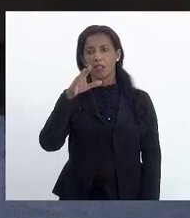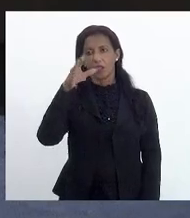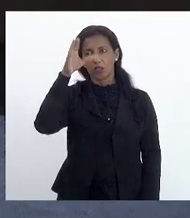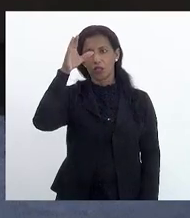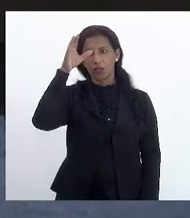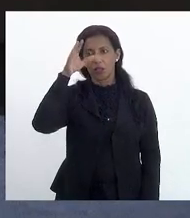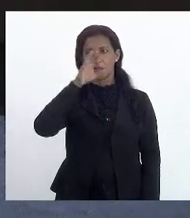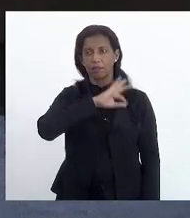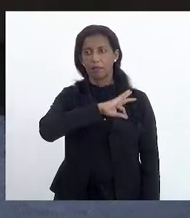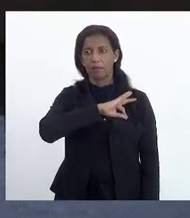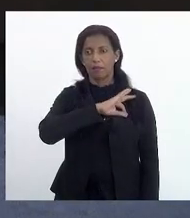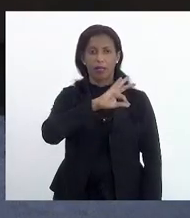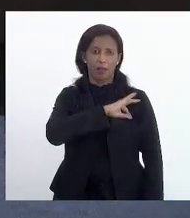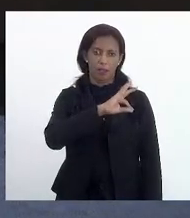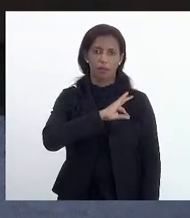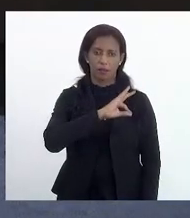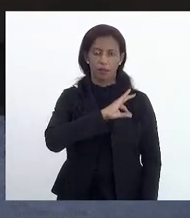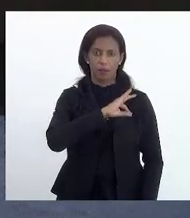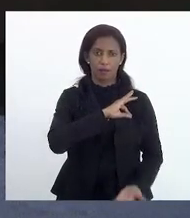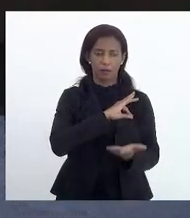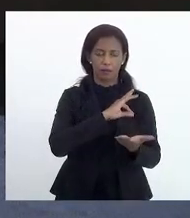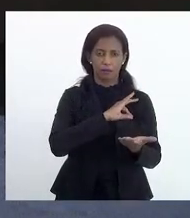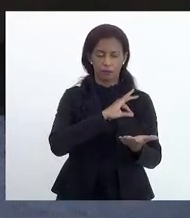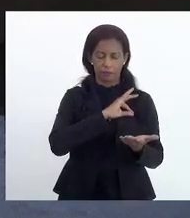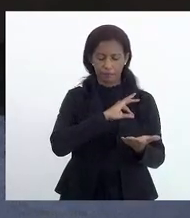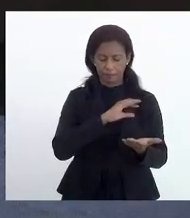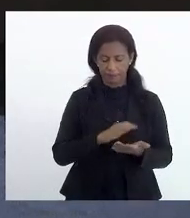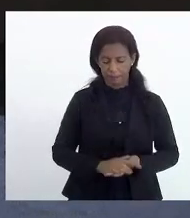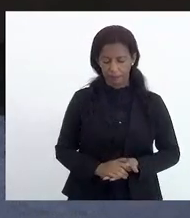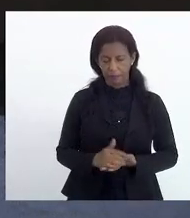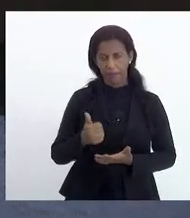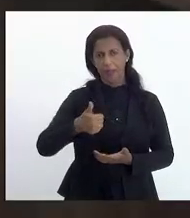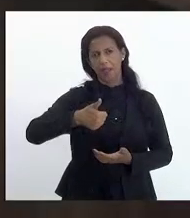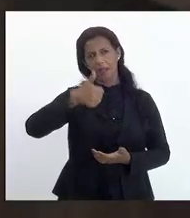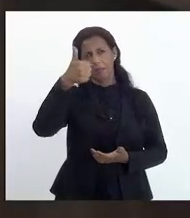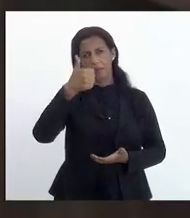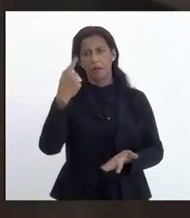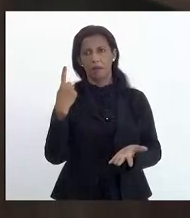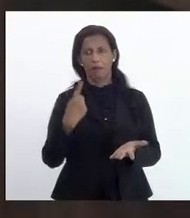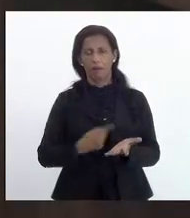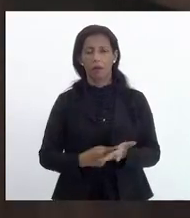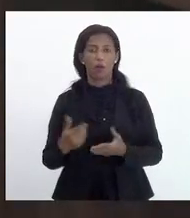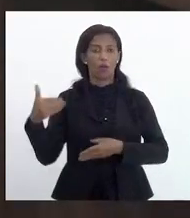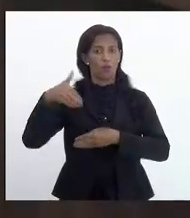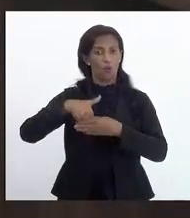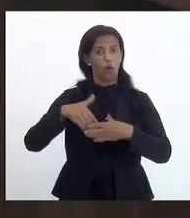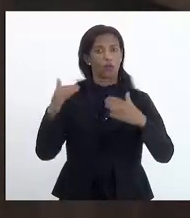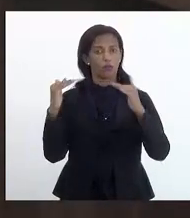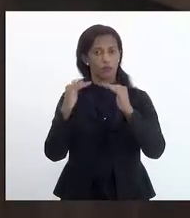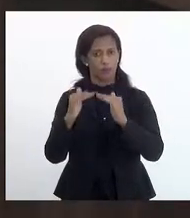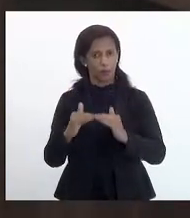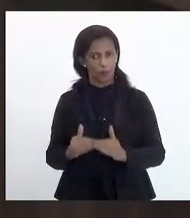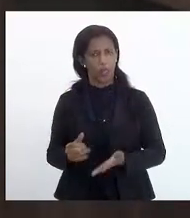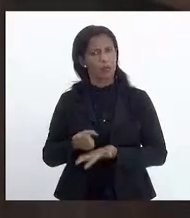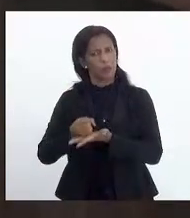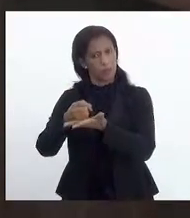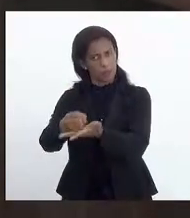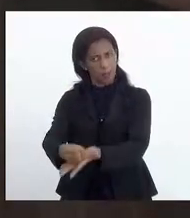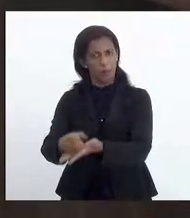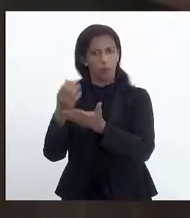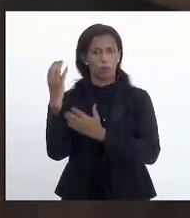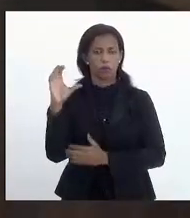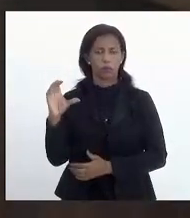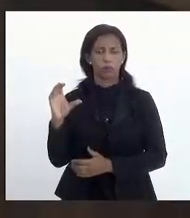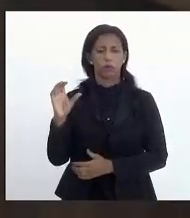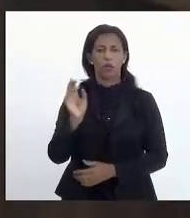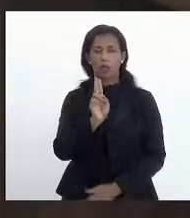favor. Presidente, em primeiro lugar, deixar registrado aqui nosso voto favorável a esse apoio científico à